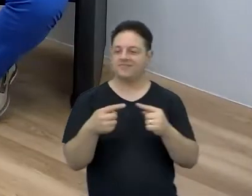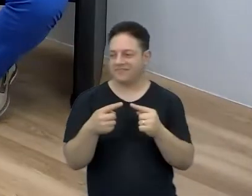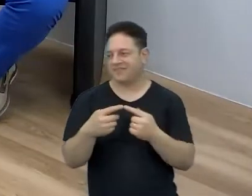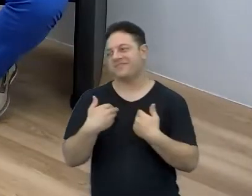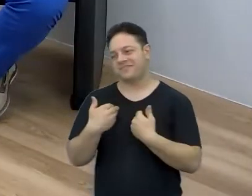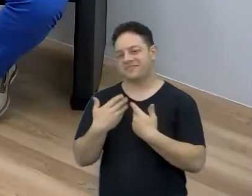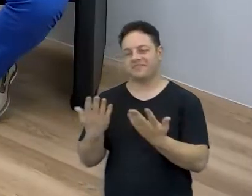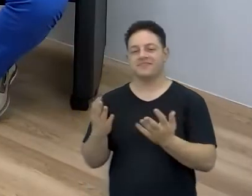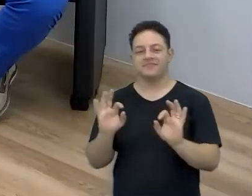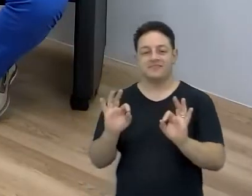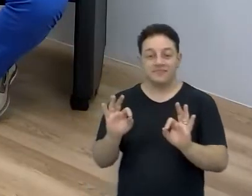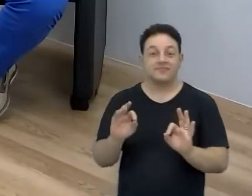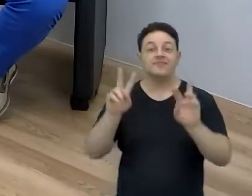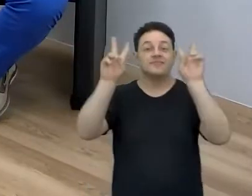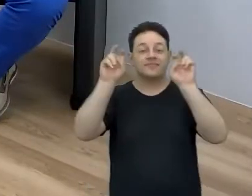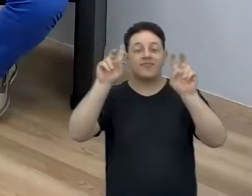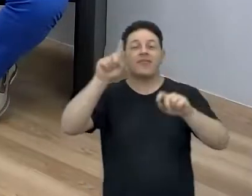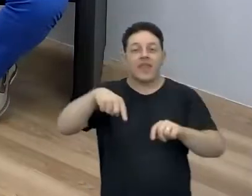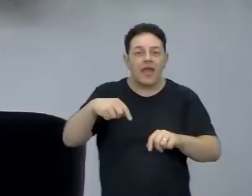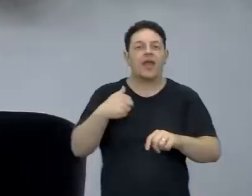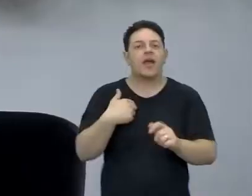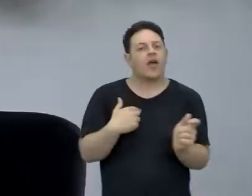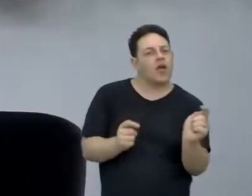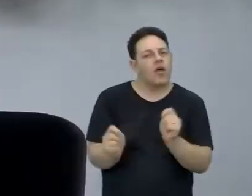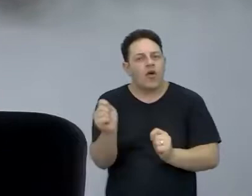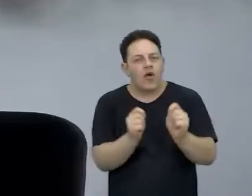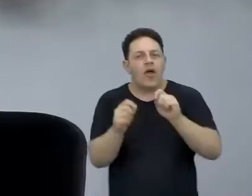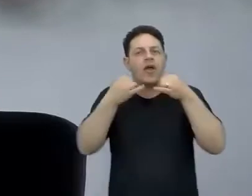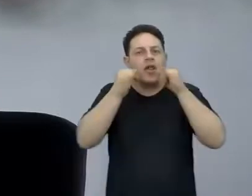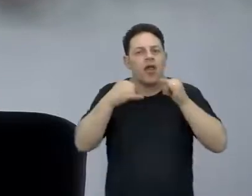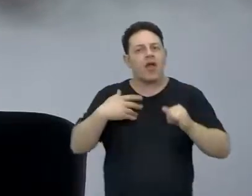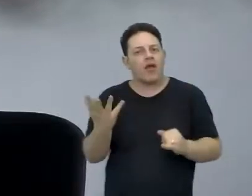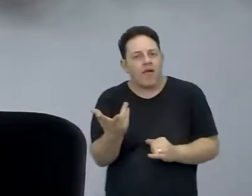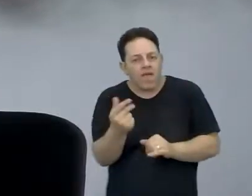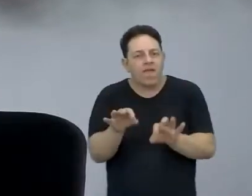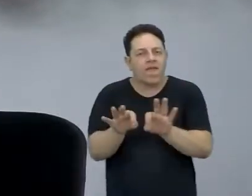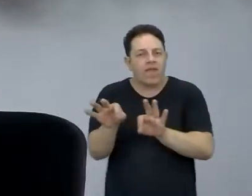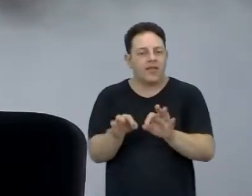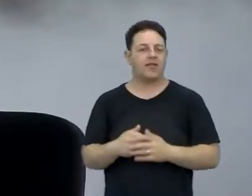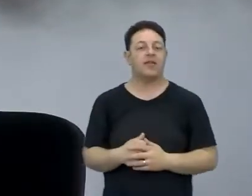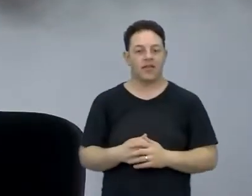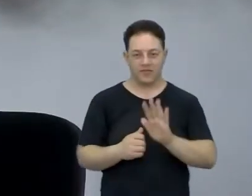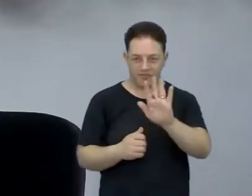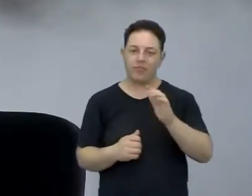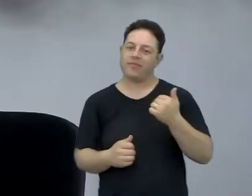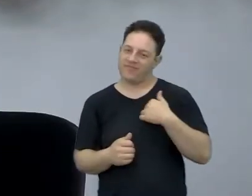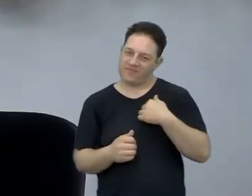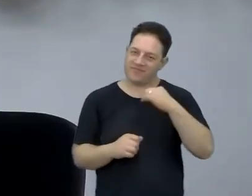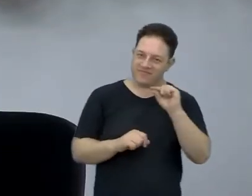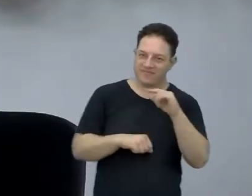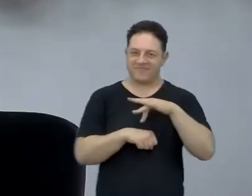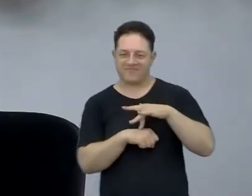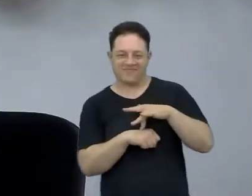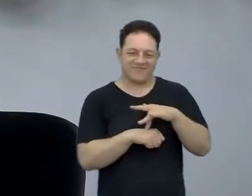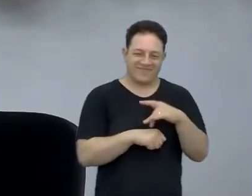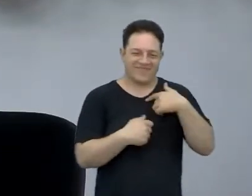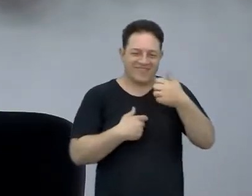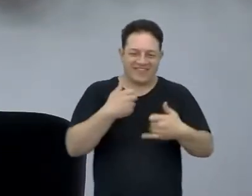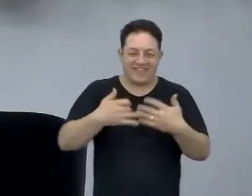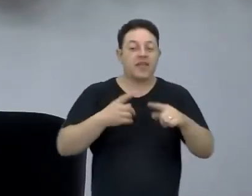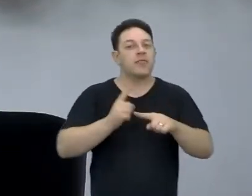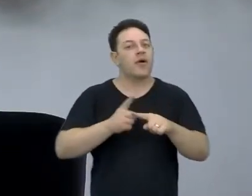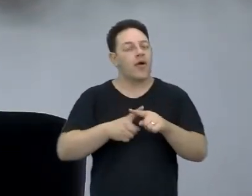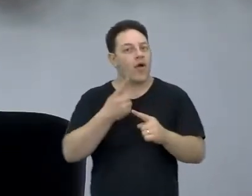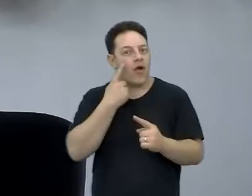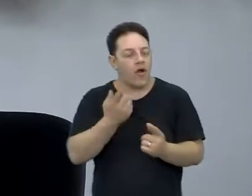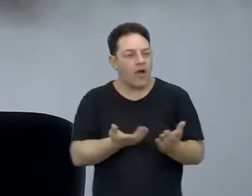eficiência aí. Falou de eficiência energética, gente. Olha lá, entrou agora. Eu fico até um pouco sem graça aqui, porque veja a riqueza